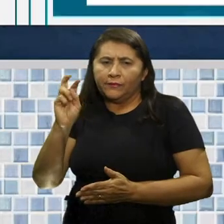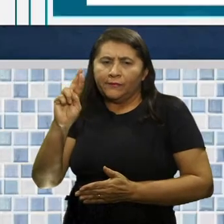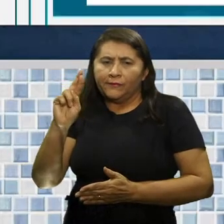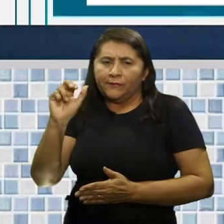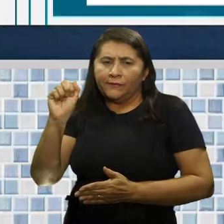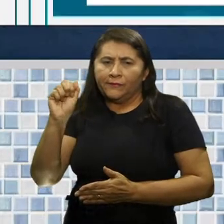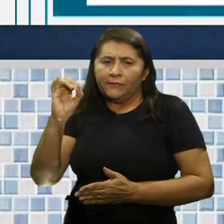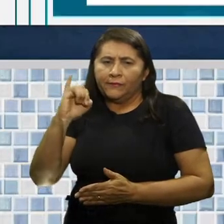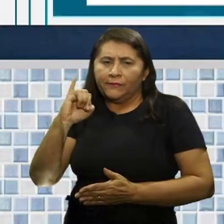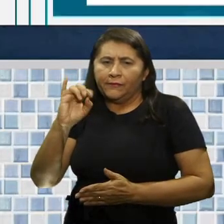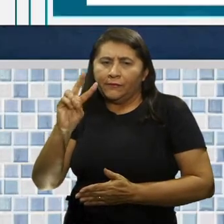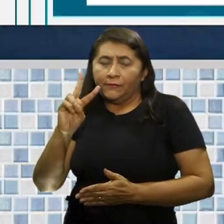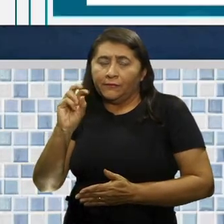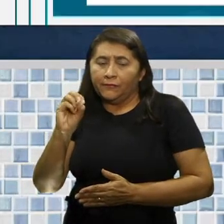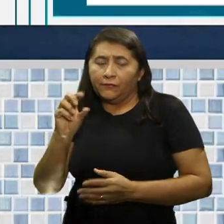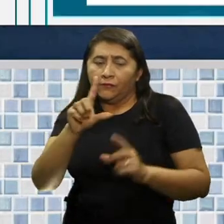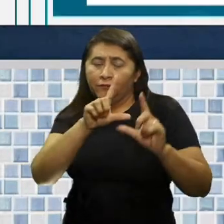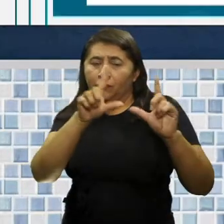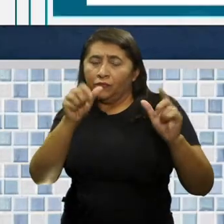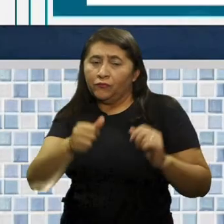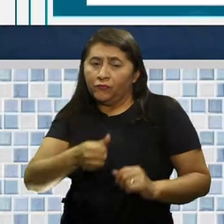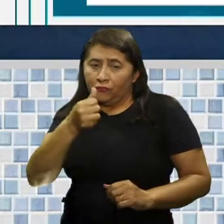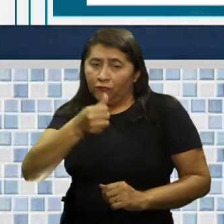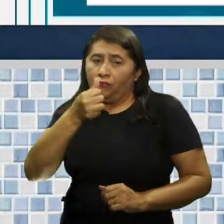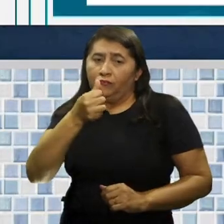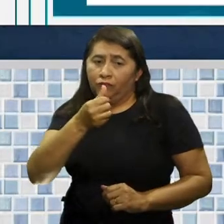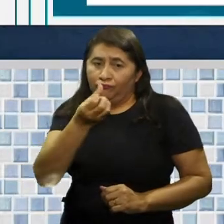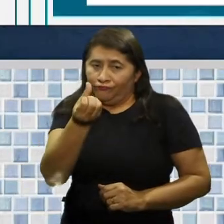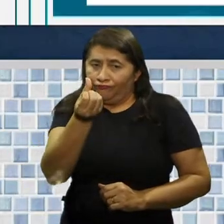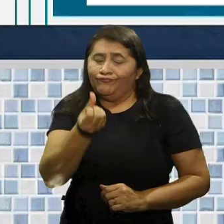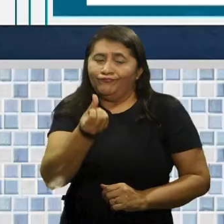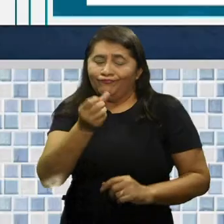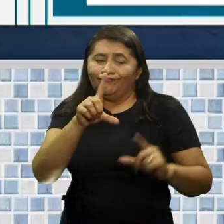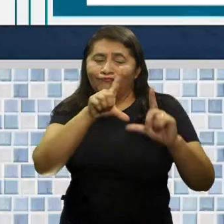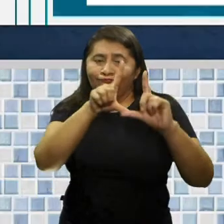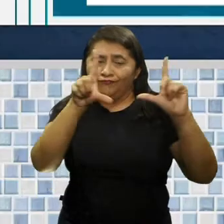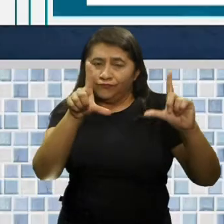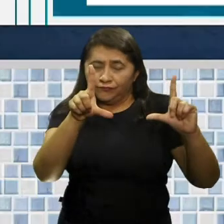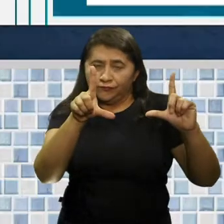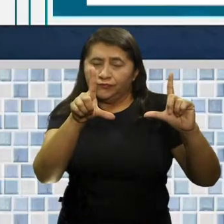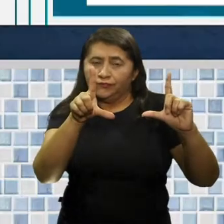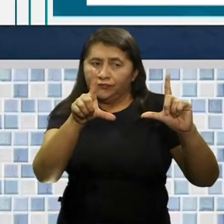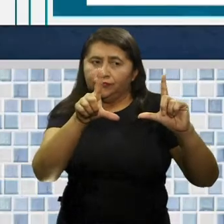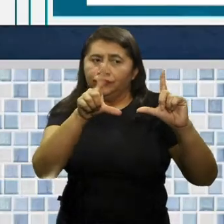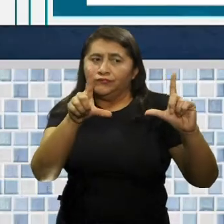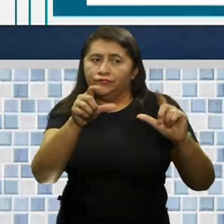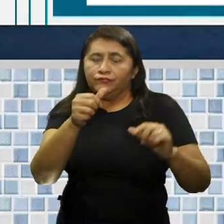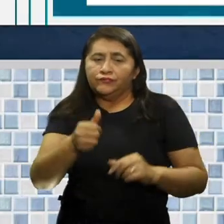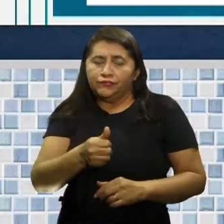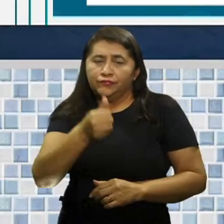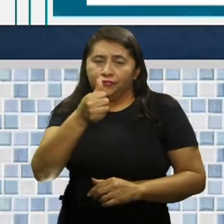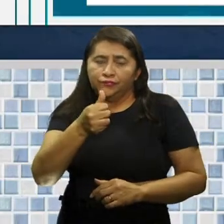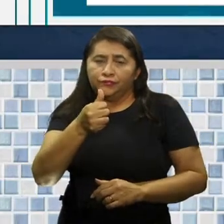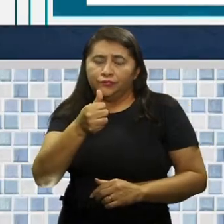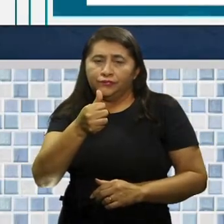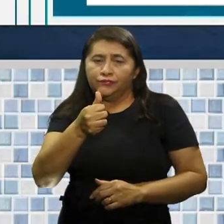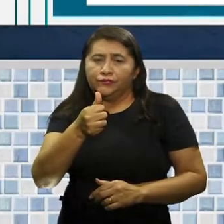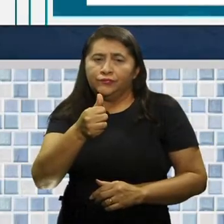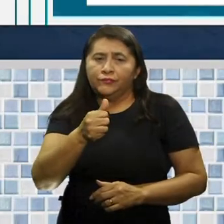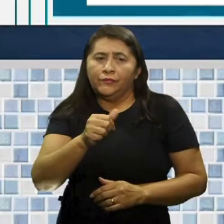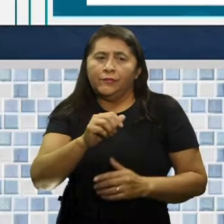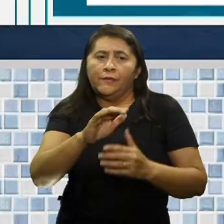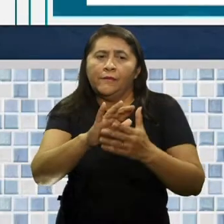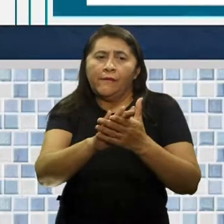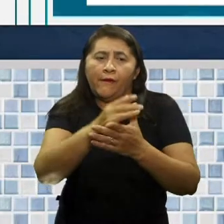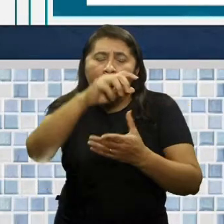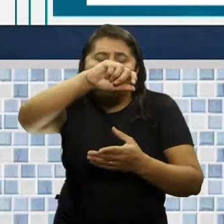ligação. Nesse primeiro slide, vocês têm 6 imagens, né? A primeira são as mãos